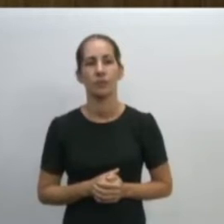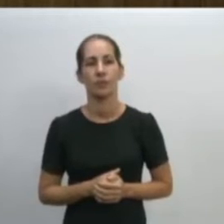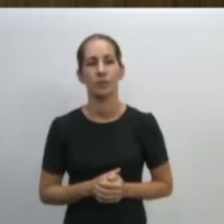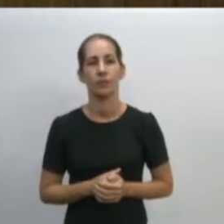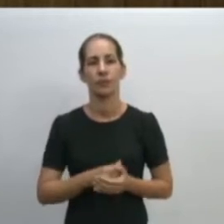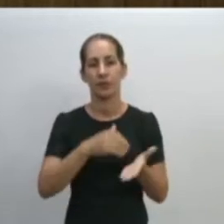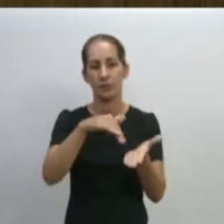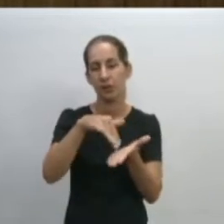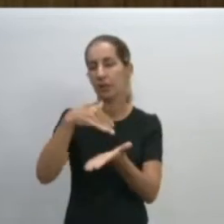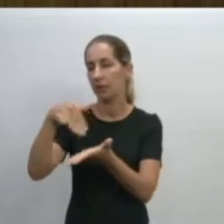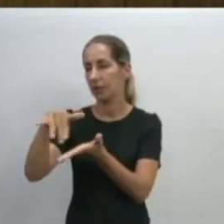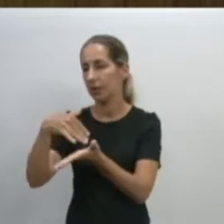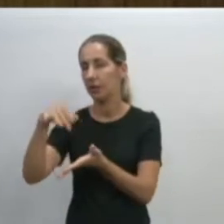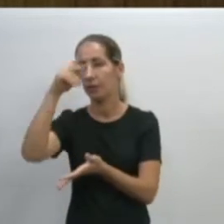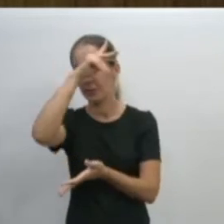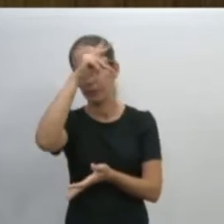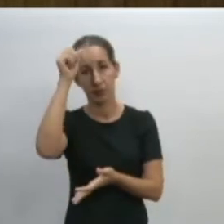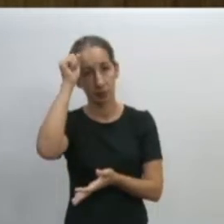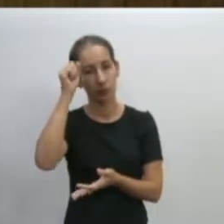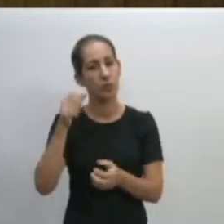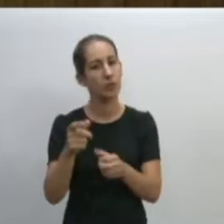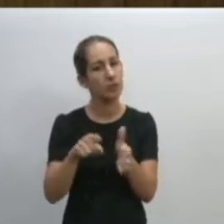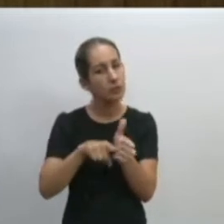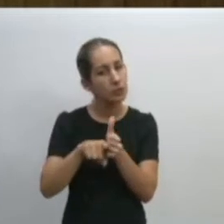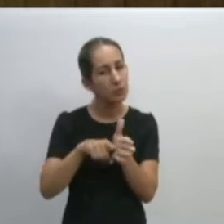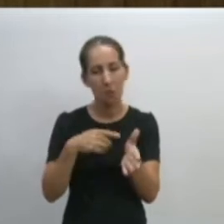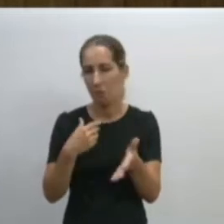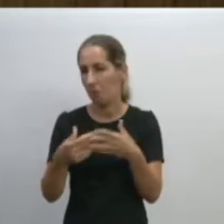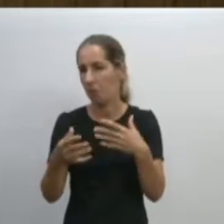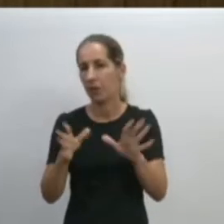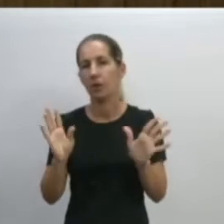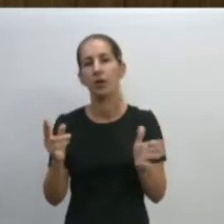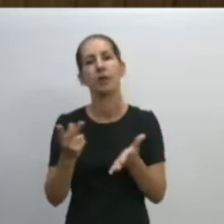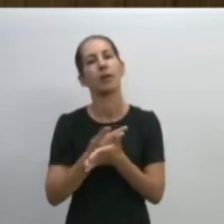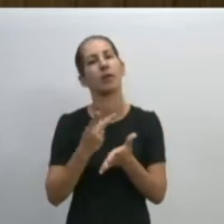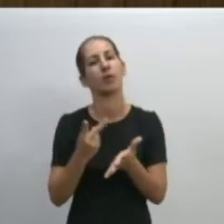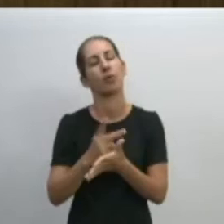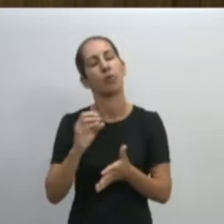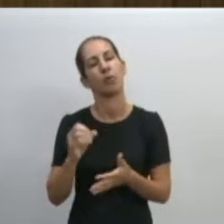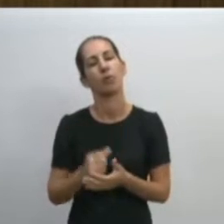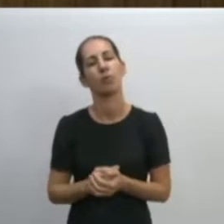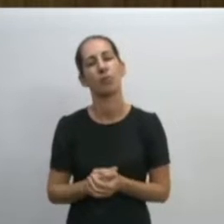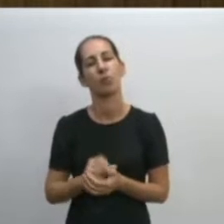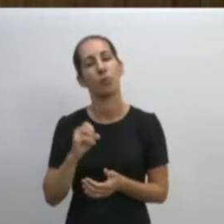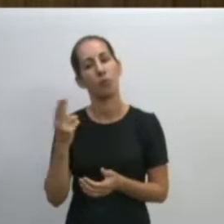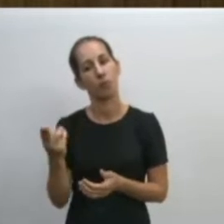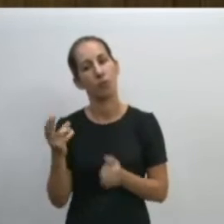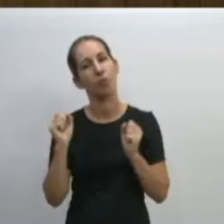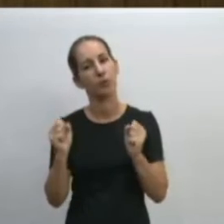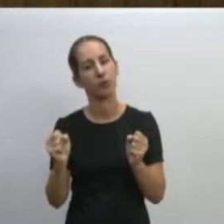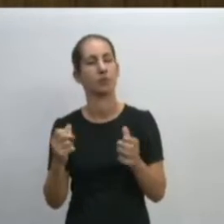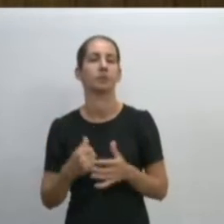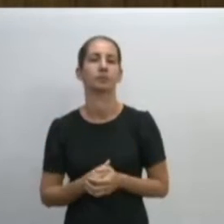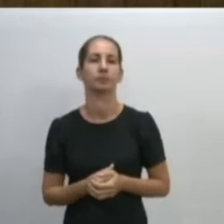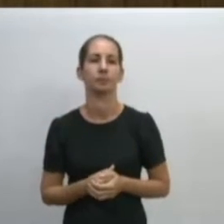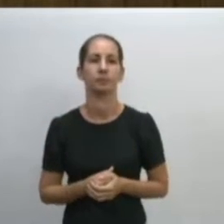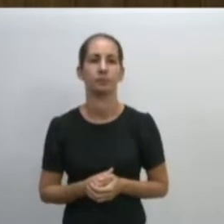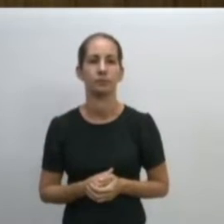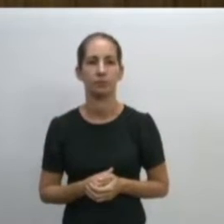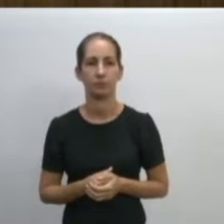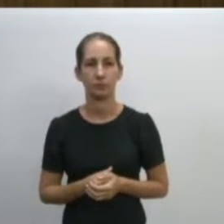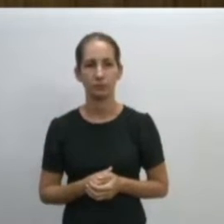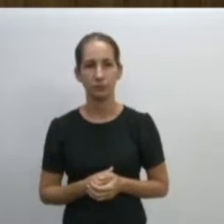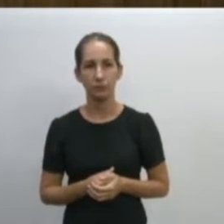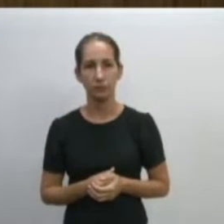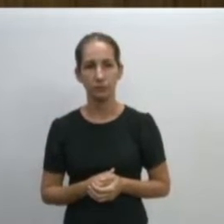das secretarias, da prefeitura, para investigar qualquer irregularidade ou possível irregularidade. A gente,